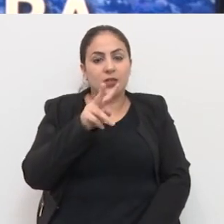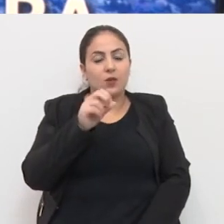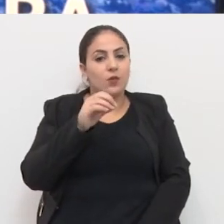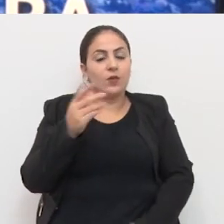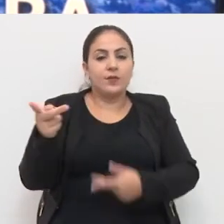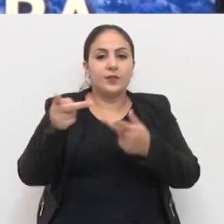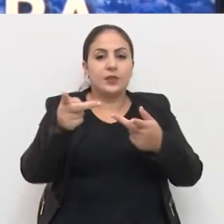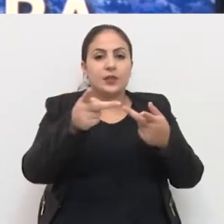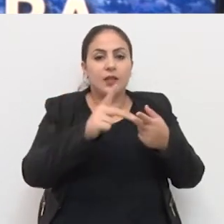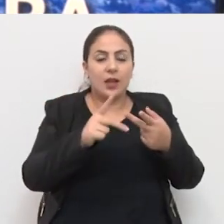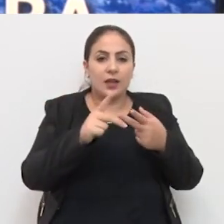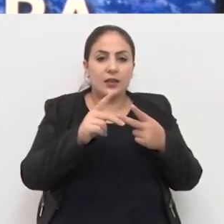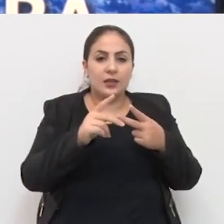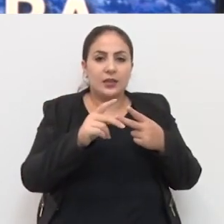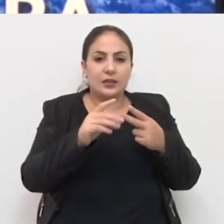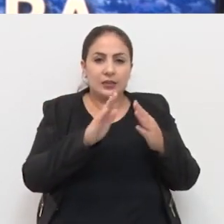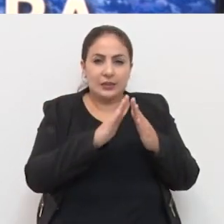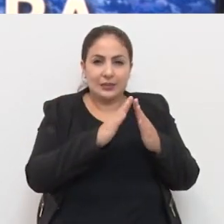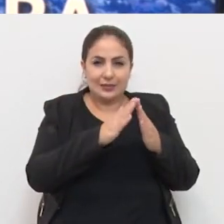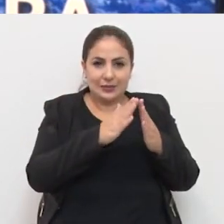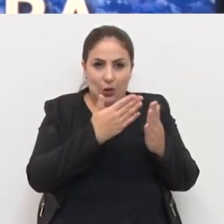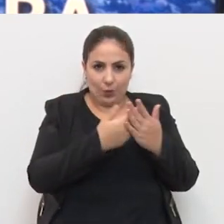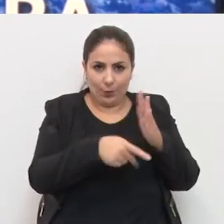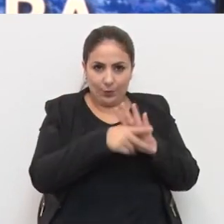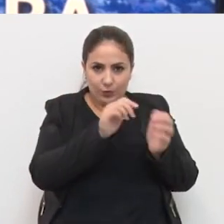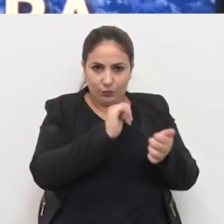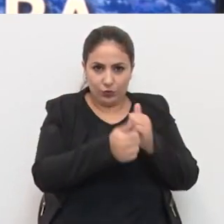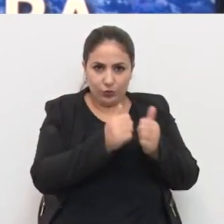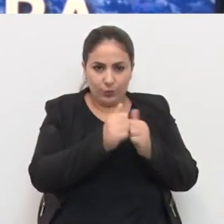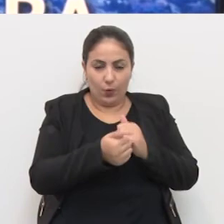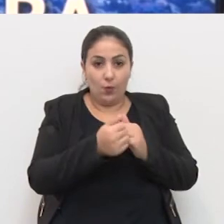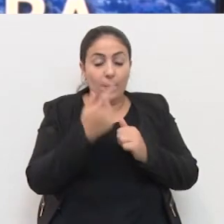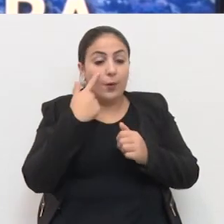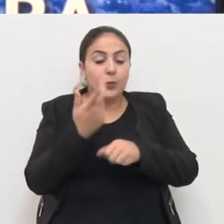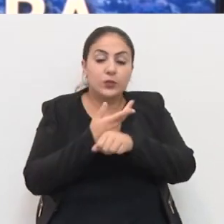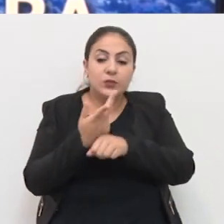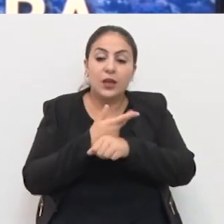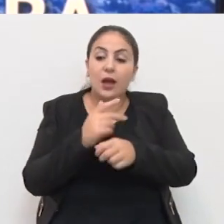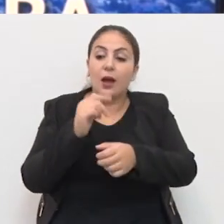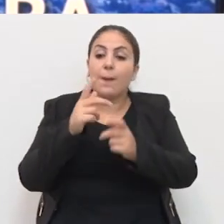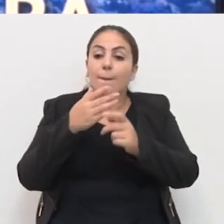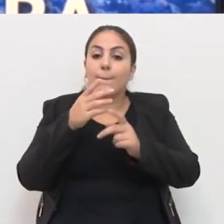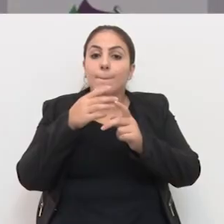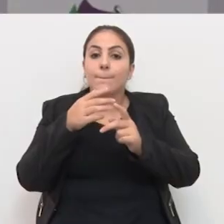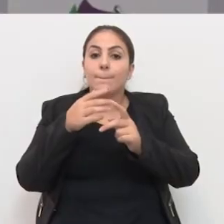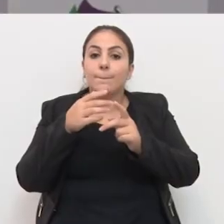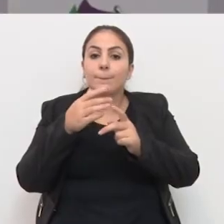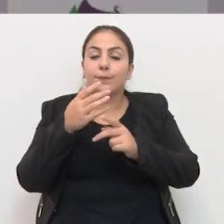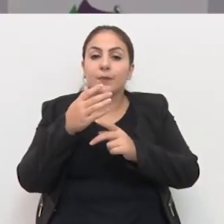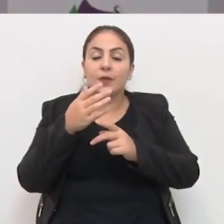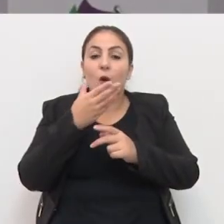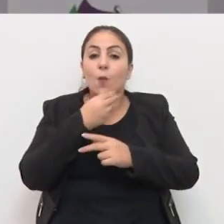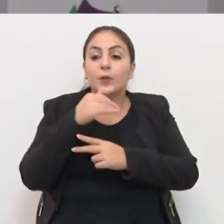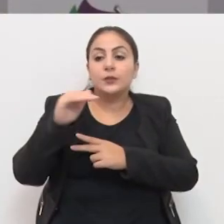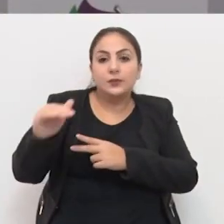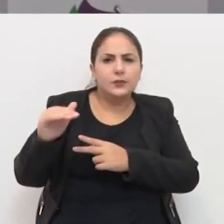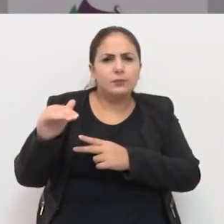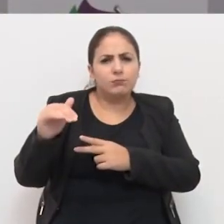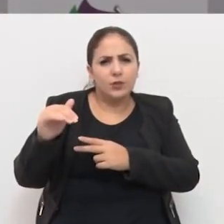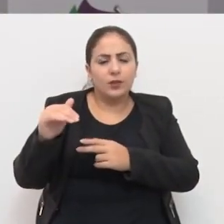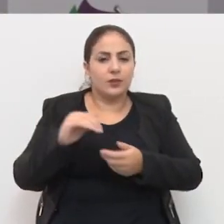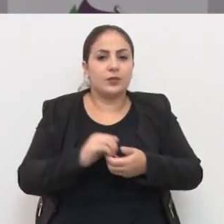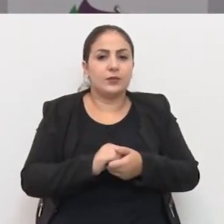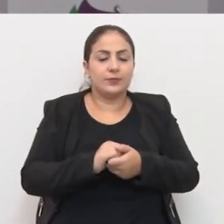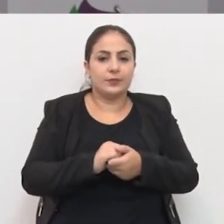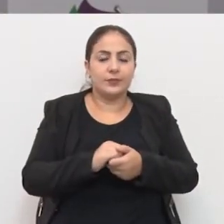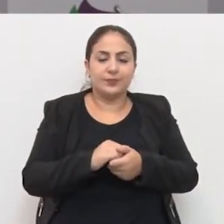vai visitar escolinhas da região em busca de atletas para as categorias de base. Nós estaremos fazendo um trabalho aqui na região